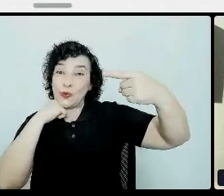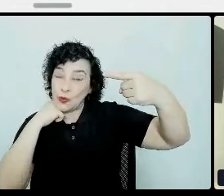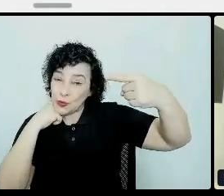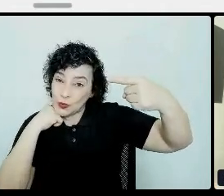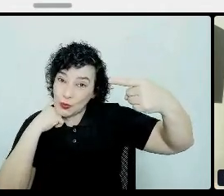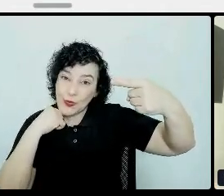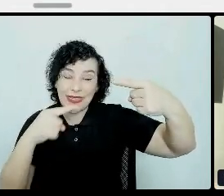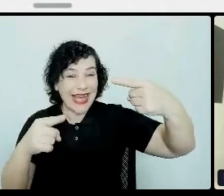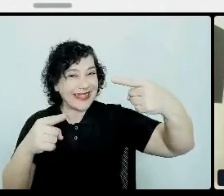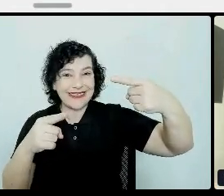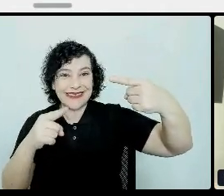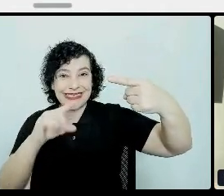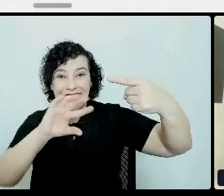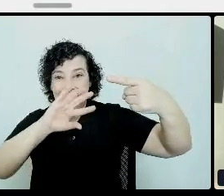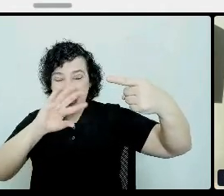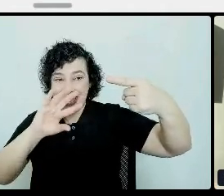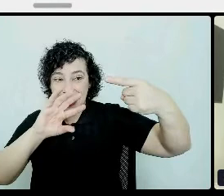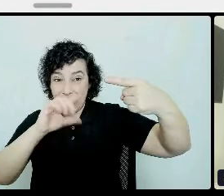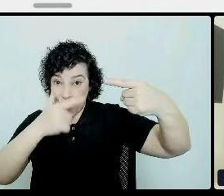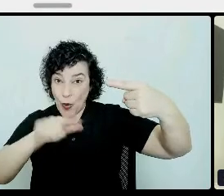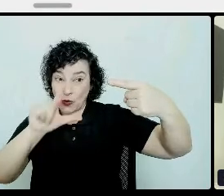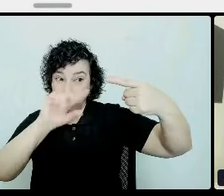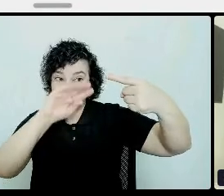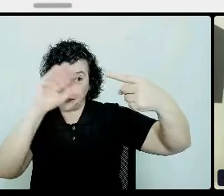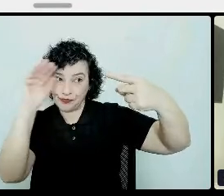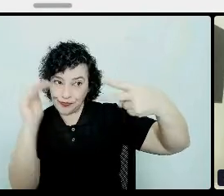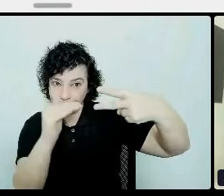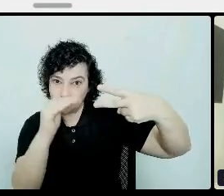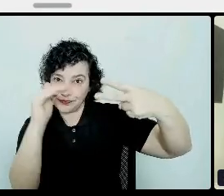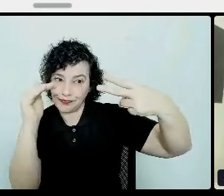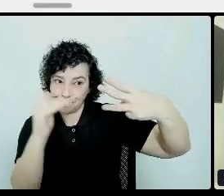não consegue, ele te indica um meio de fazer isso.